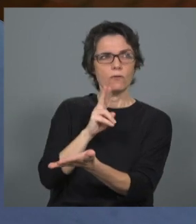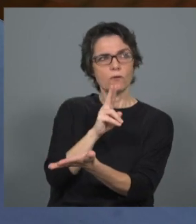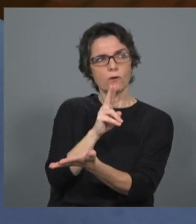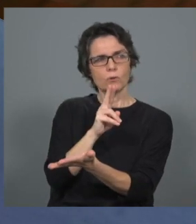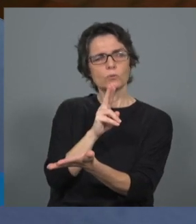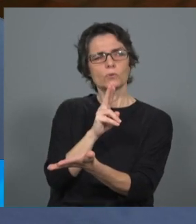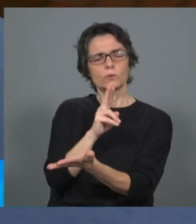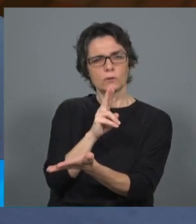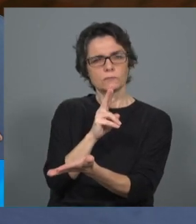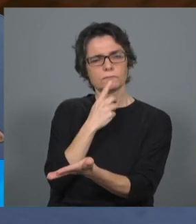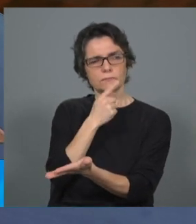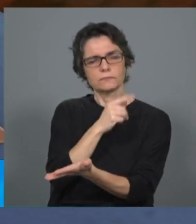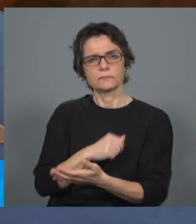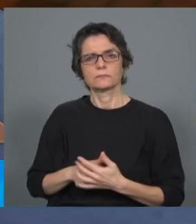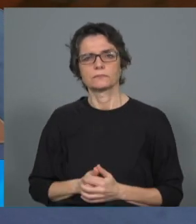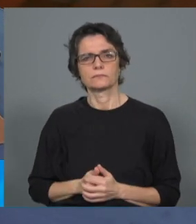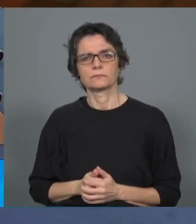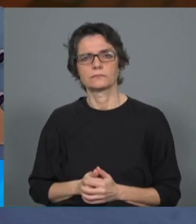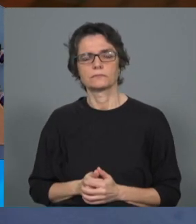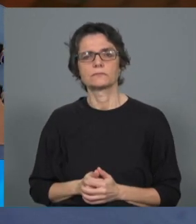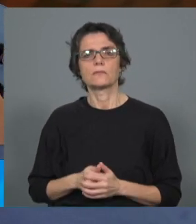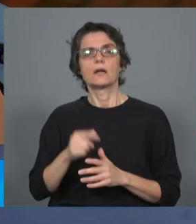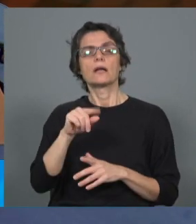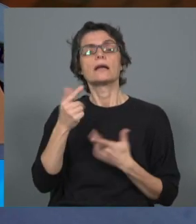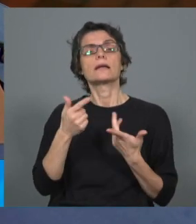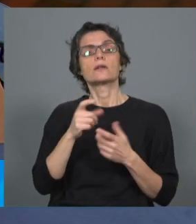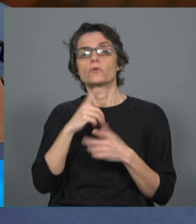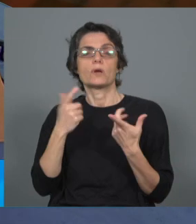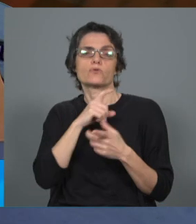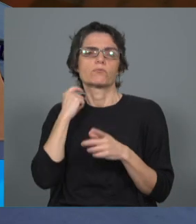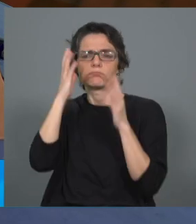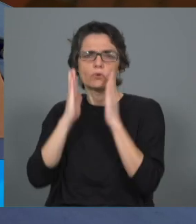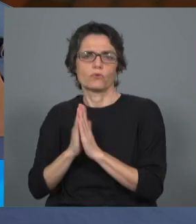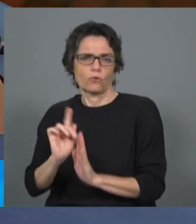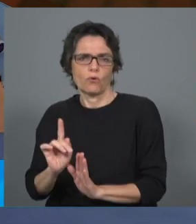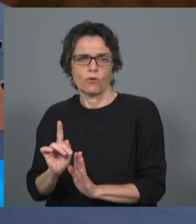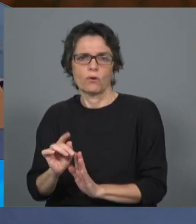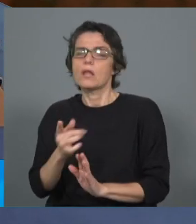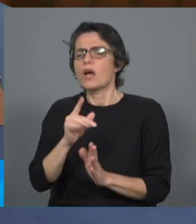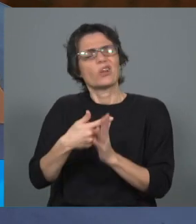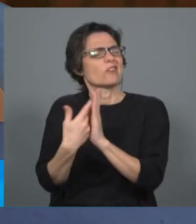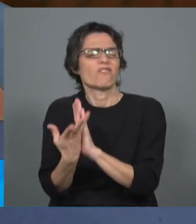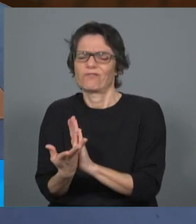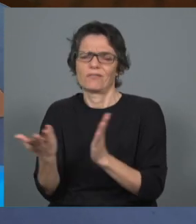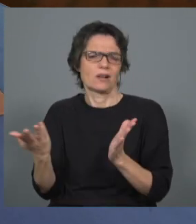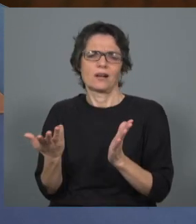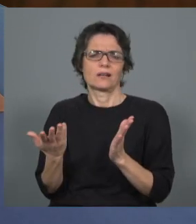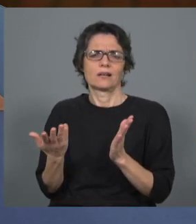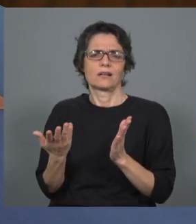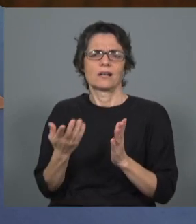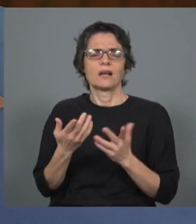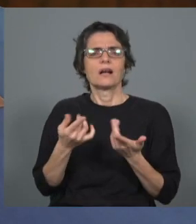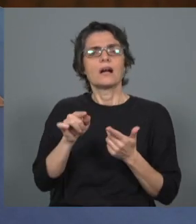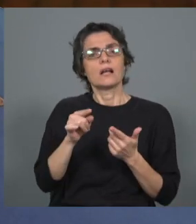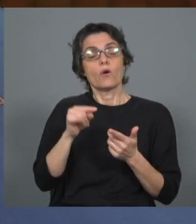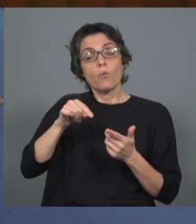a preocupação, ao falar da vocação, não é só de ser ou sacerdote ou religiosa. Não, é de tudo, de tudo. Eu acho que hoje em dia